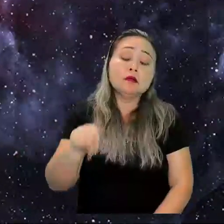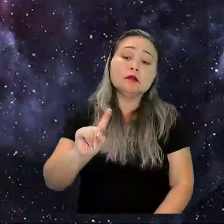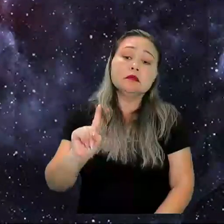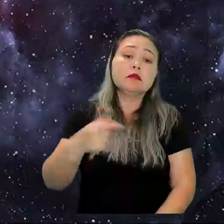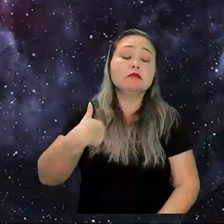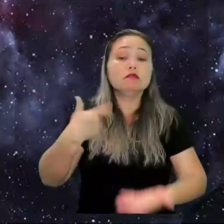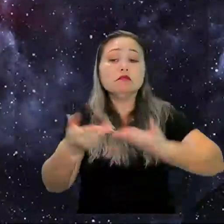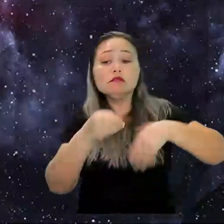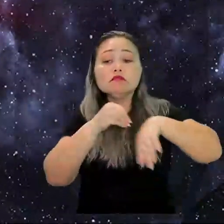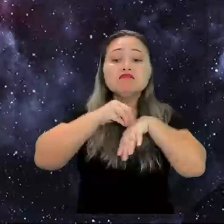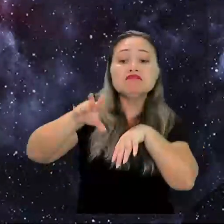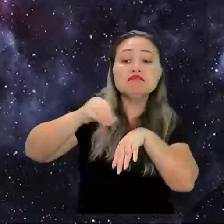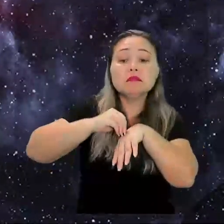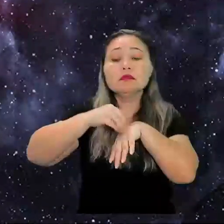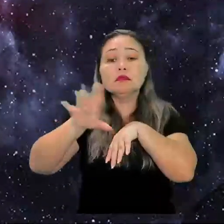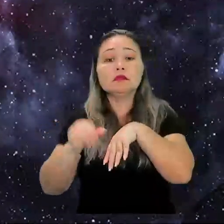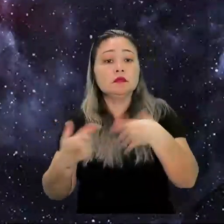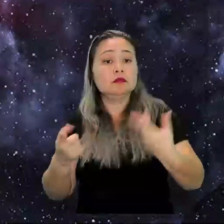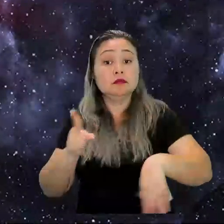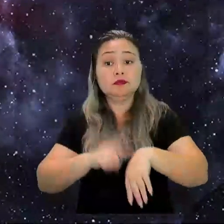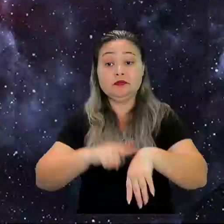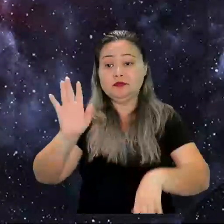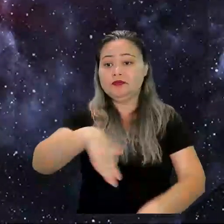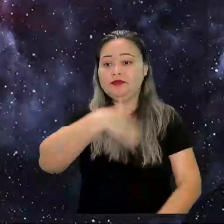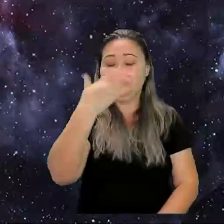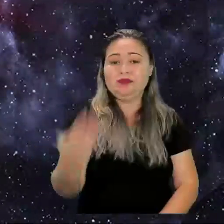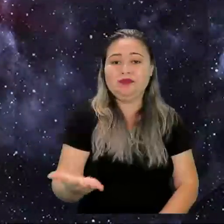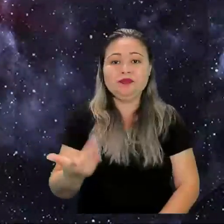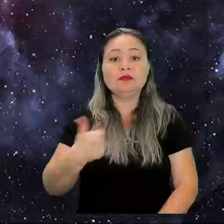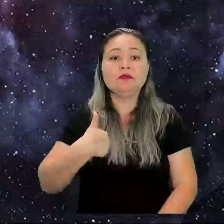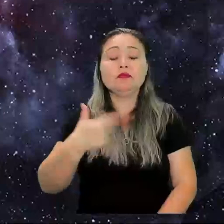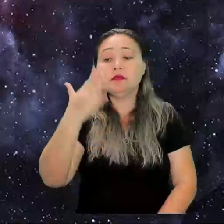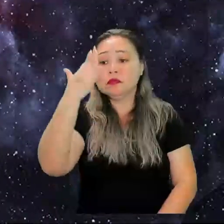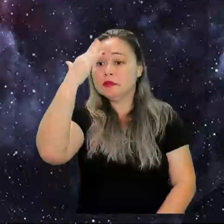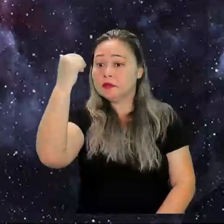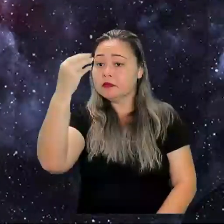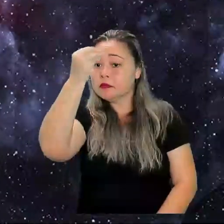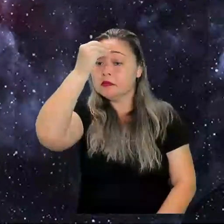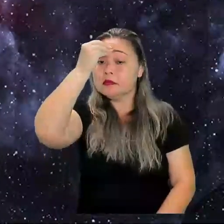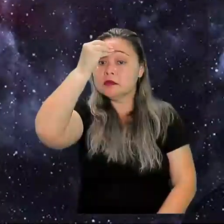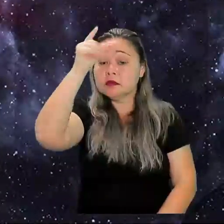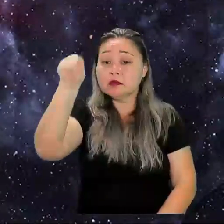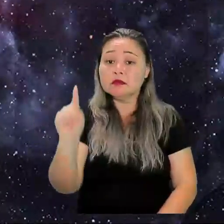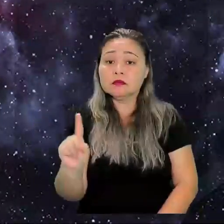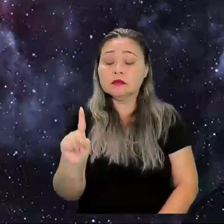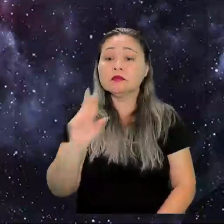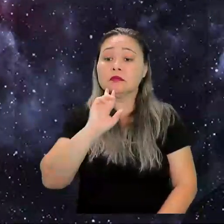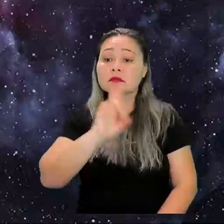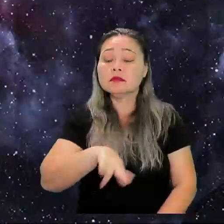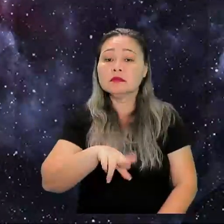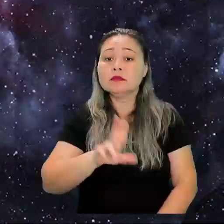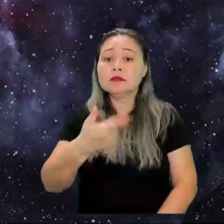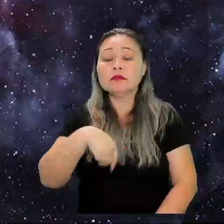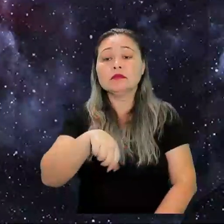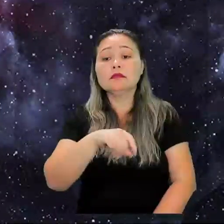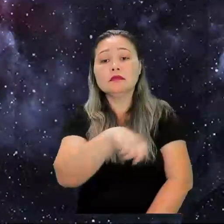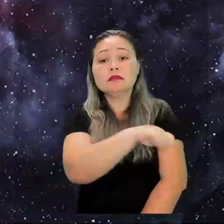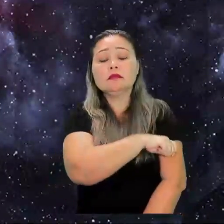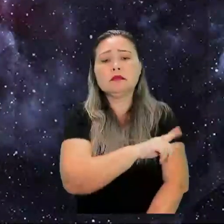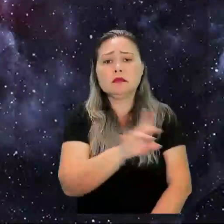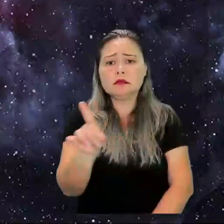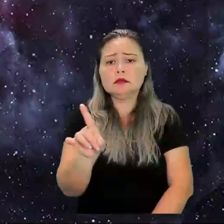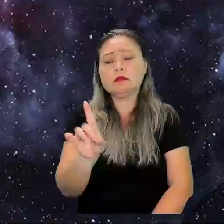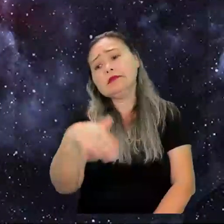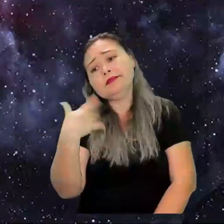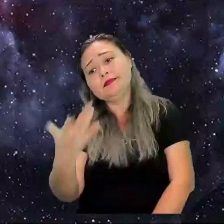aqui, né, trabalha com isso em tempo integral quase, né? A gente acaba já tendo isso na mente. É uma resposta que eu dou para meus alunos, né? Eles falam